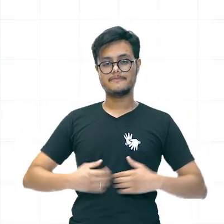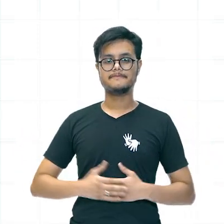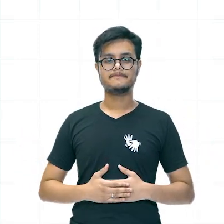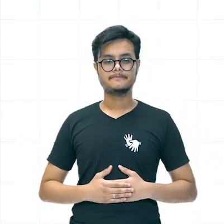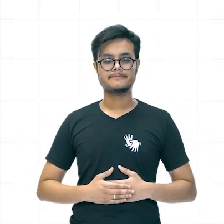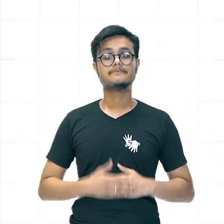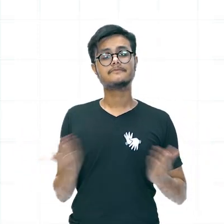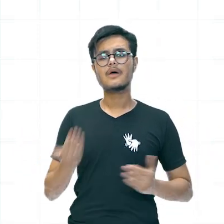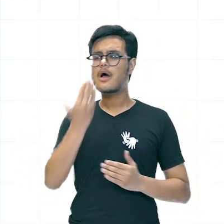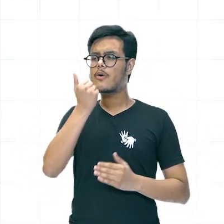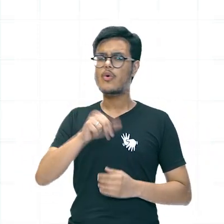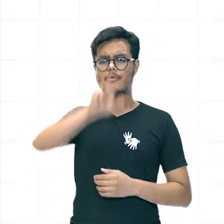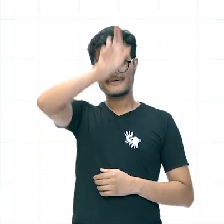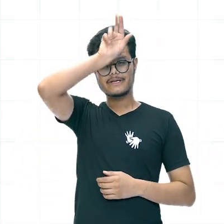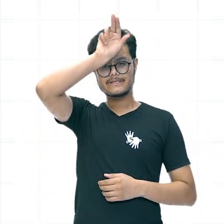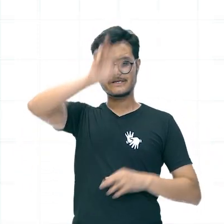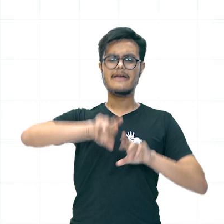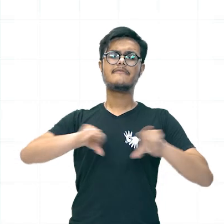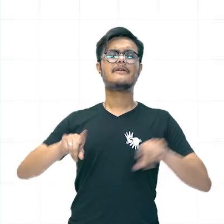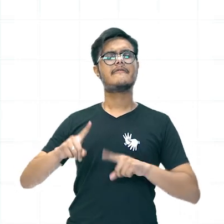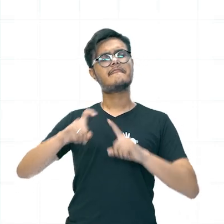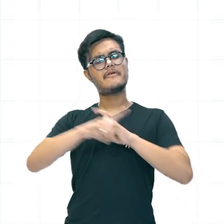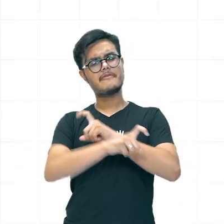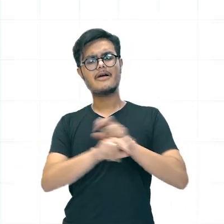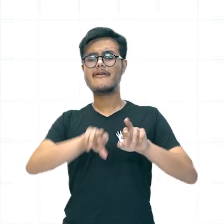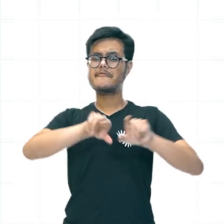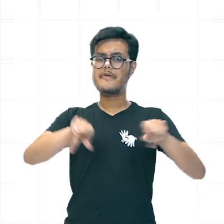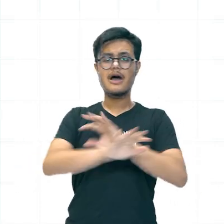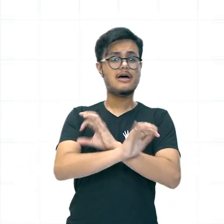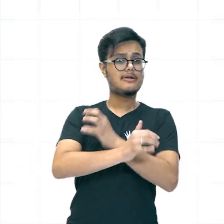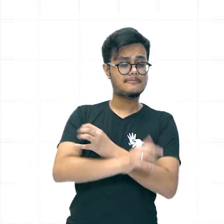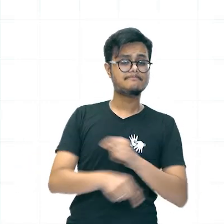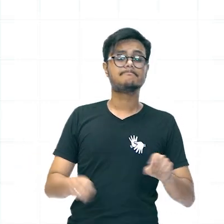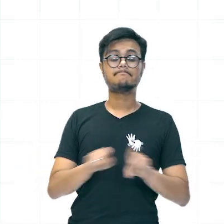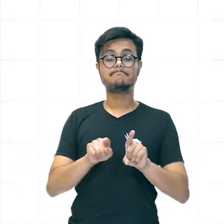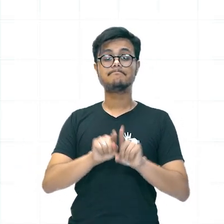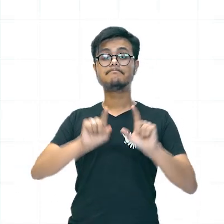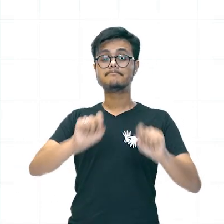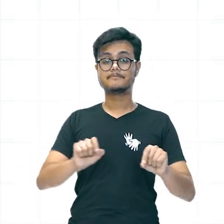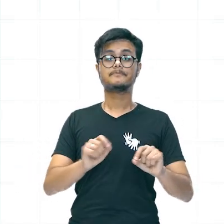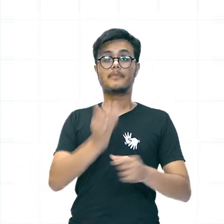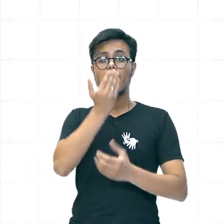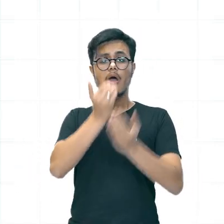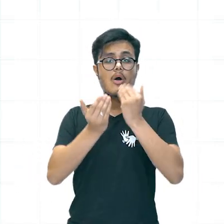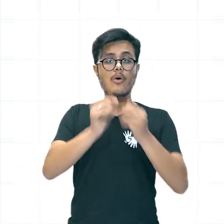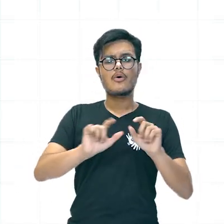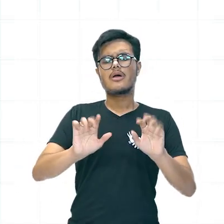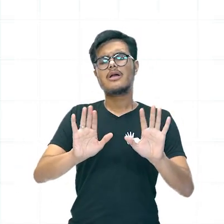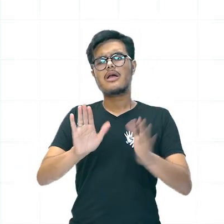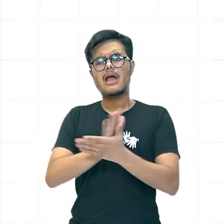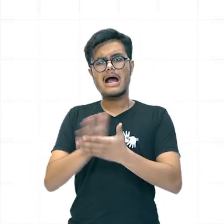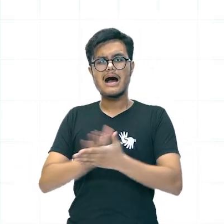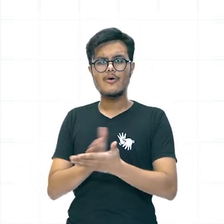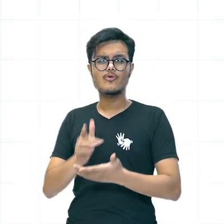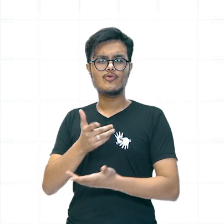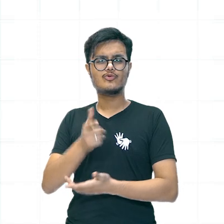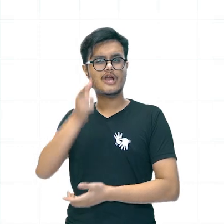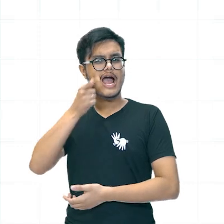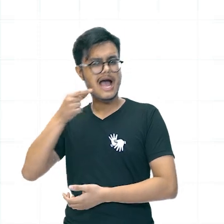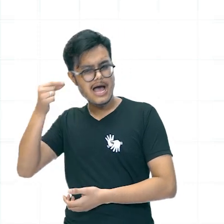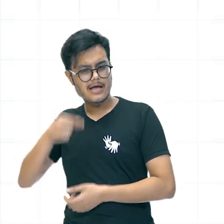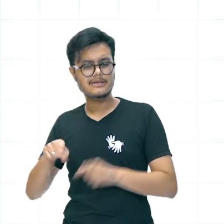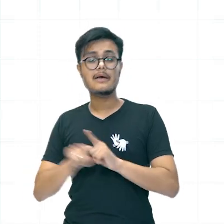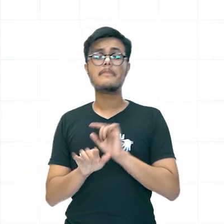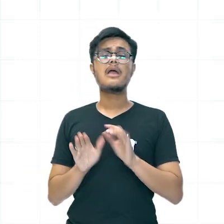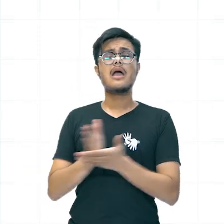ambiente, se alimentam de insetos, minhocas e outros invertebrados, além de consumir ocasionalmente pequenos camundongos e filhotes